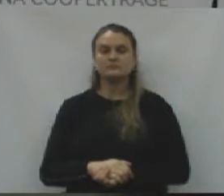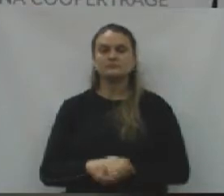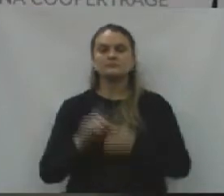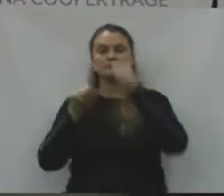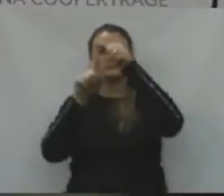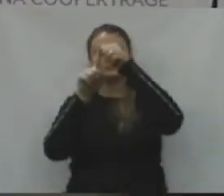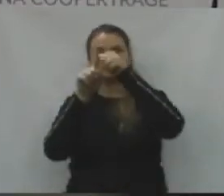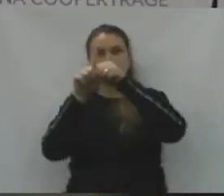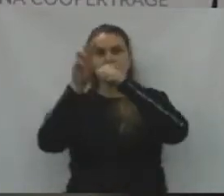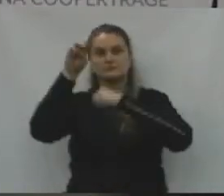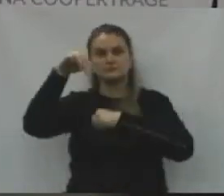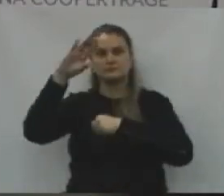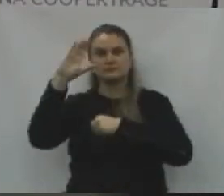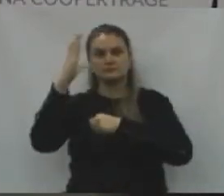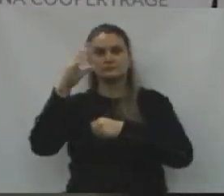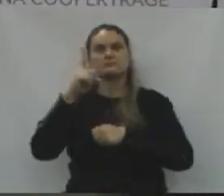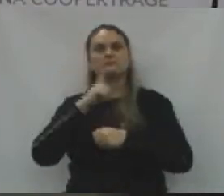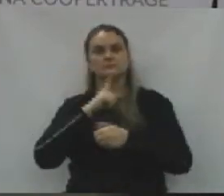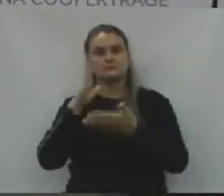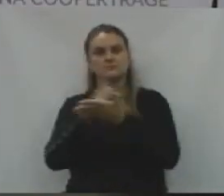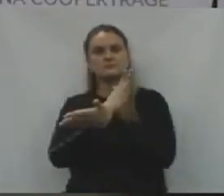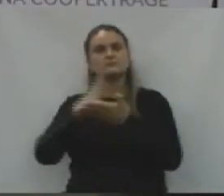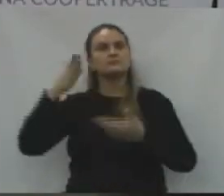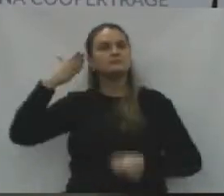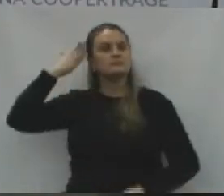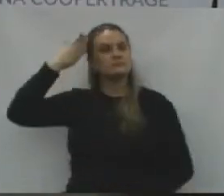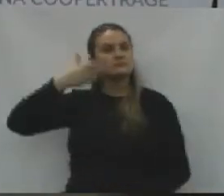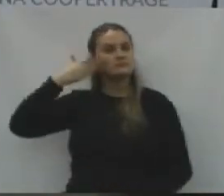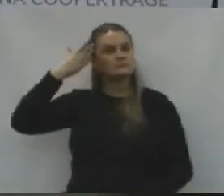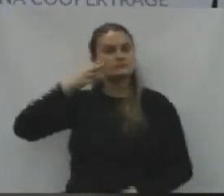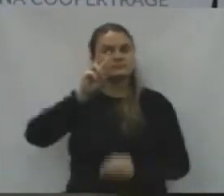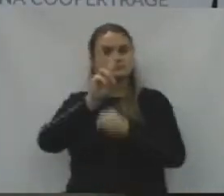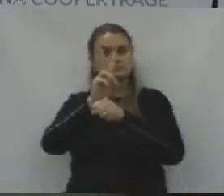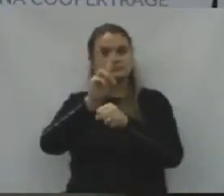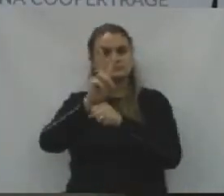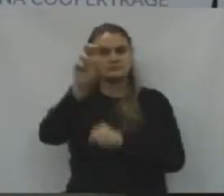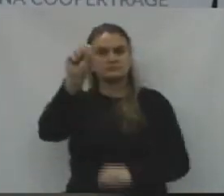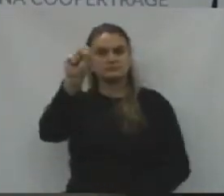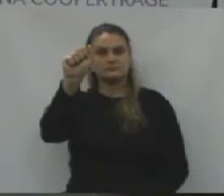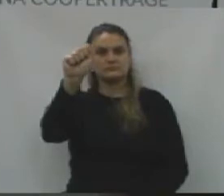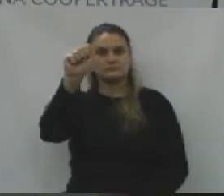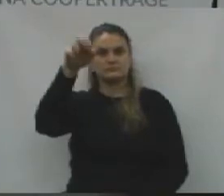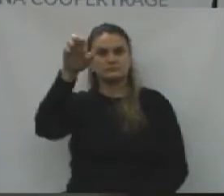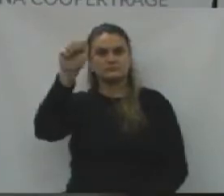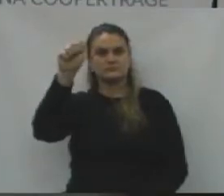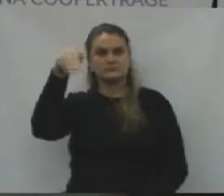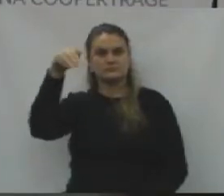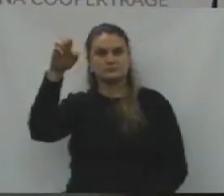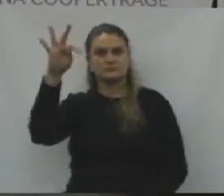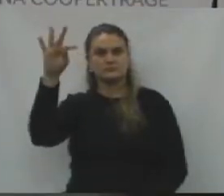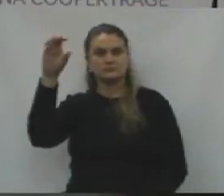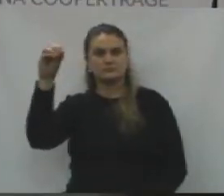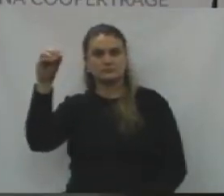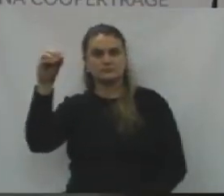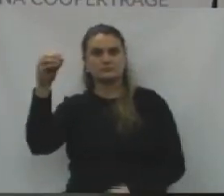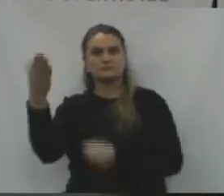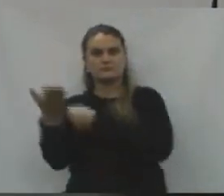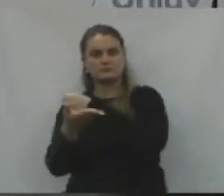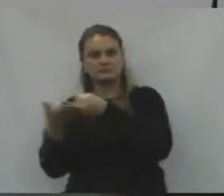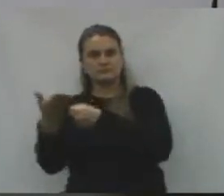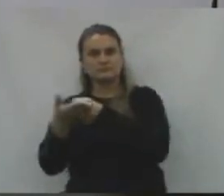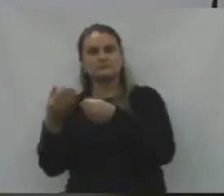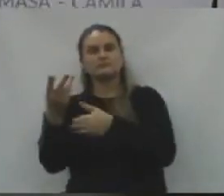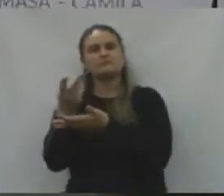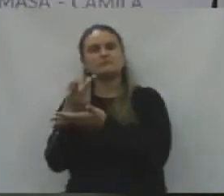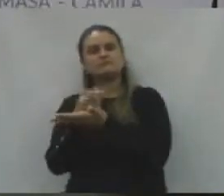O mês de março, também já trouxemos algumas palestras de saneamento básico junto à população, continuar as seleções de